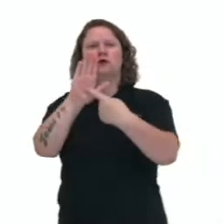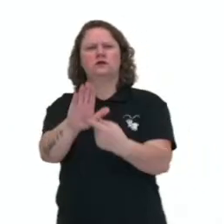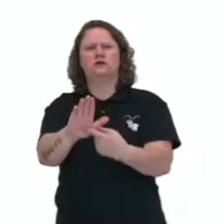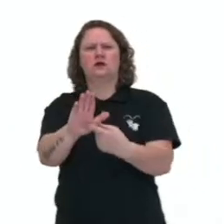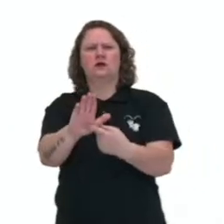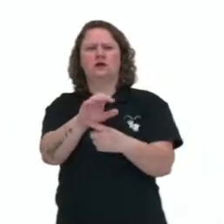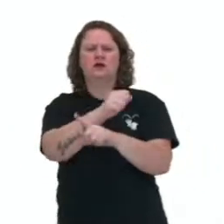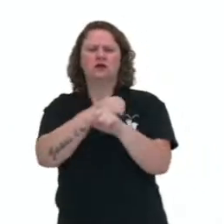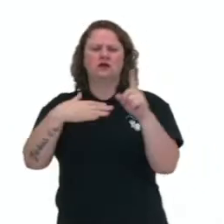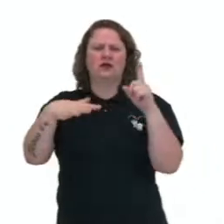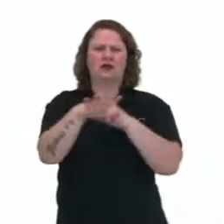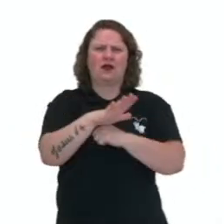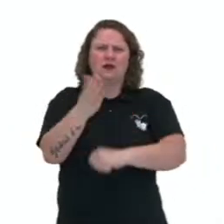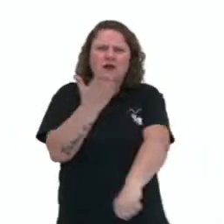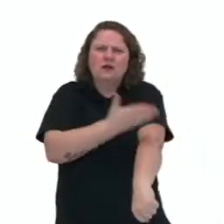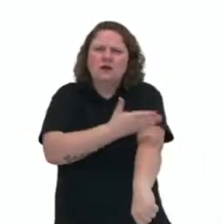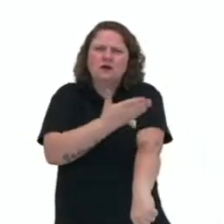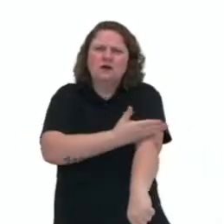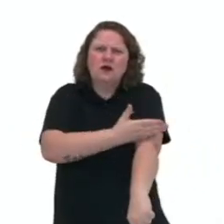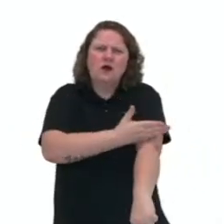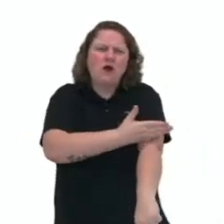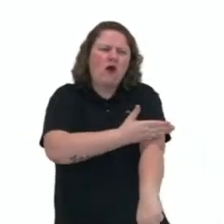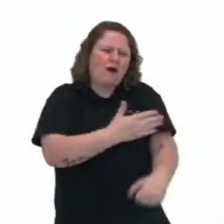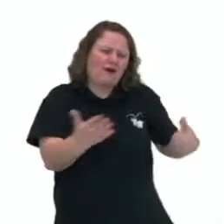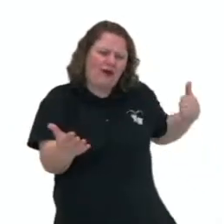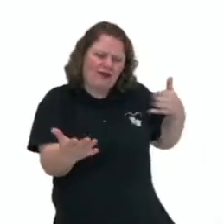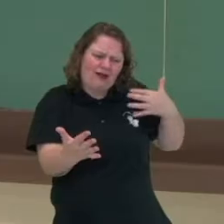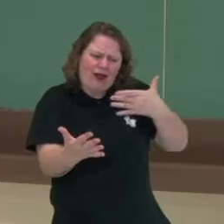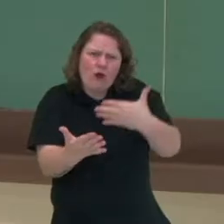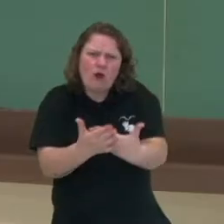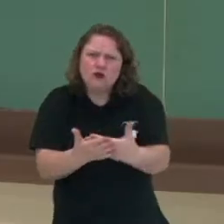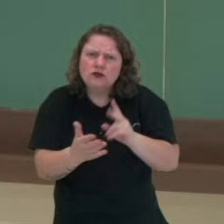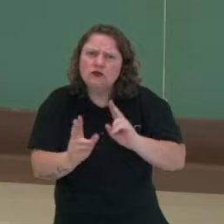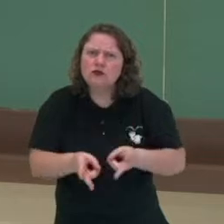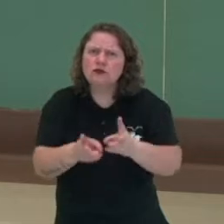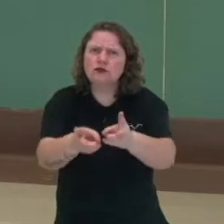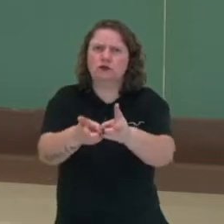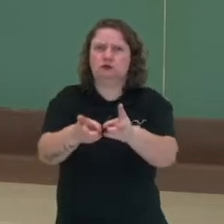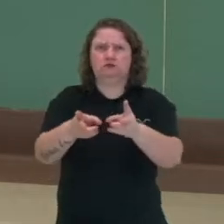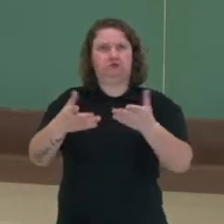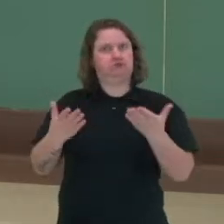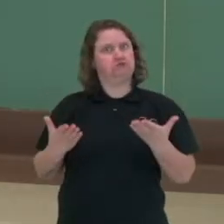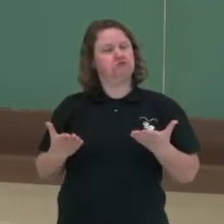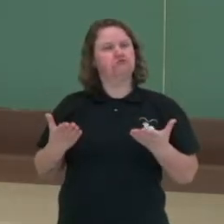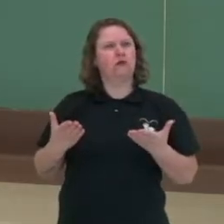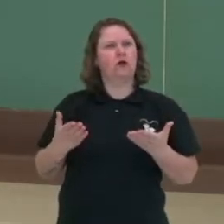da sociedade medieval que perduraram até nossos dias? O que vocês observam, será?